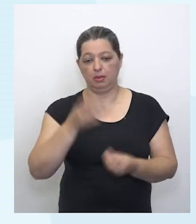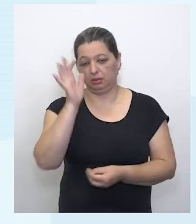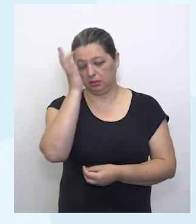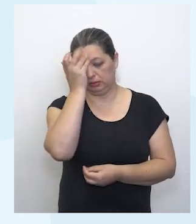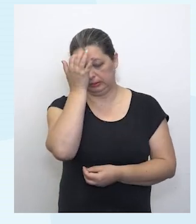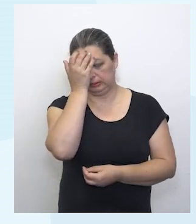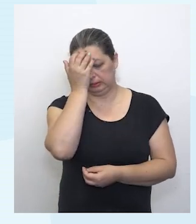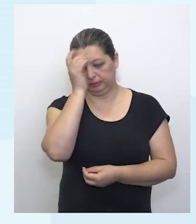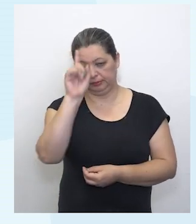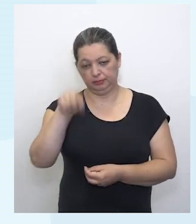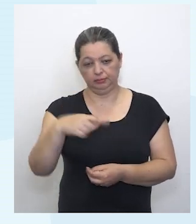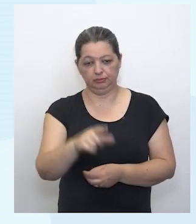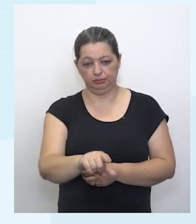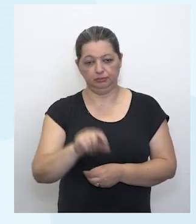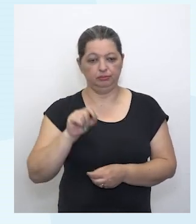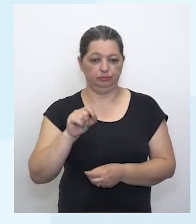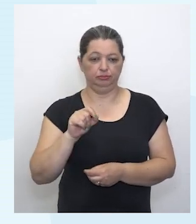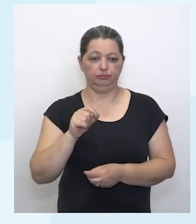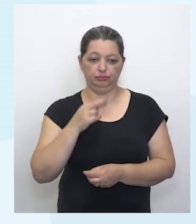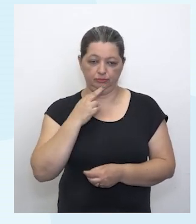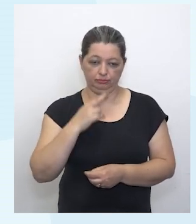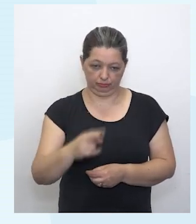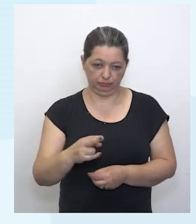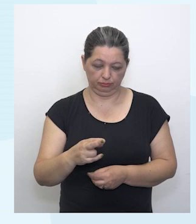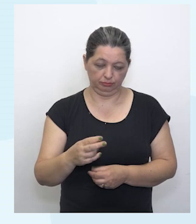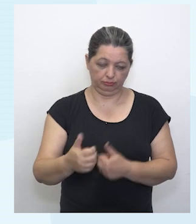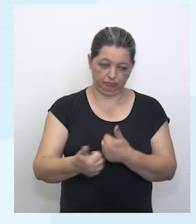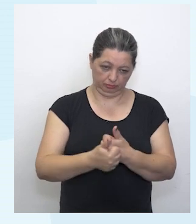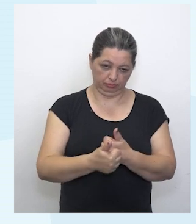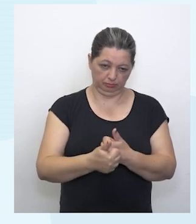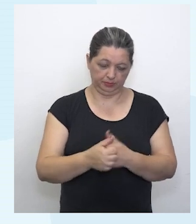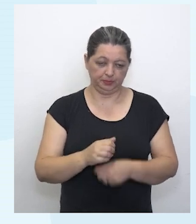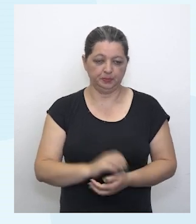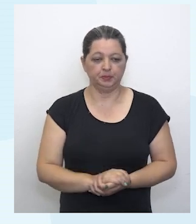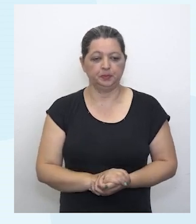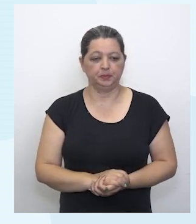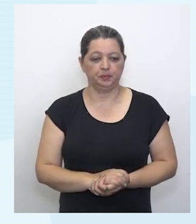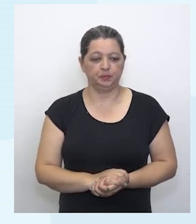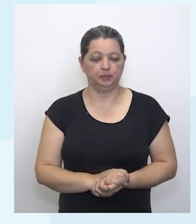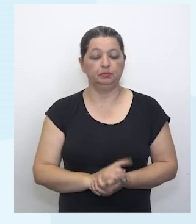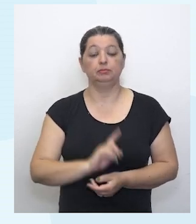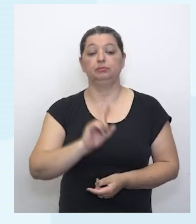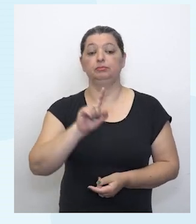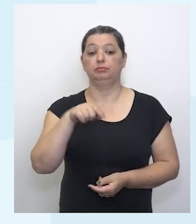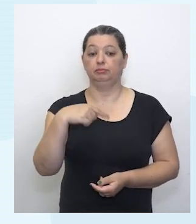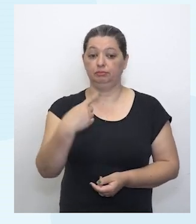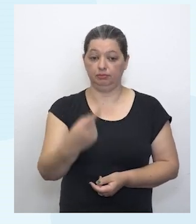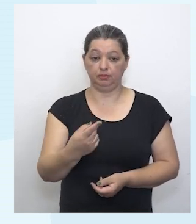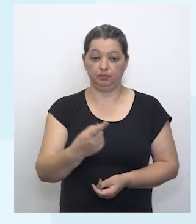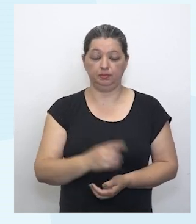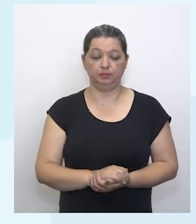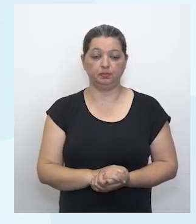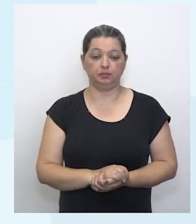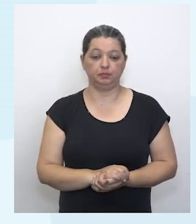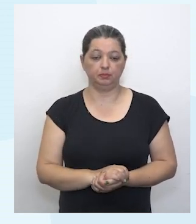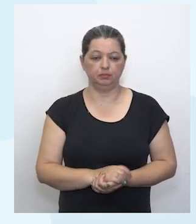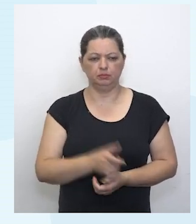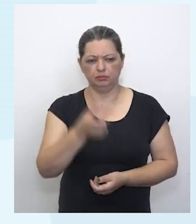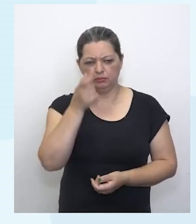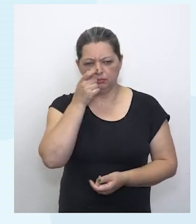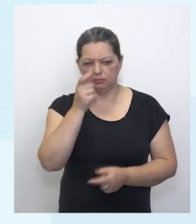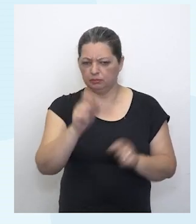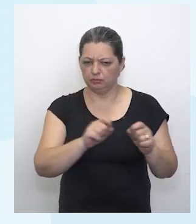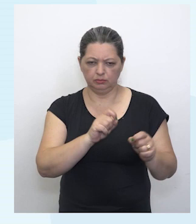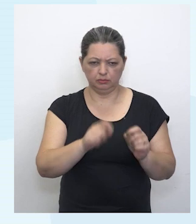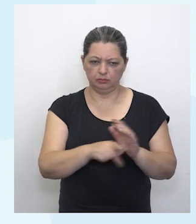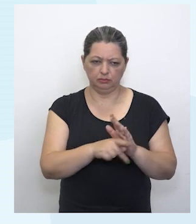e depois assinalarem a alternativa que mais se aproxima do resultado estimado. Depois disso, o interessante é socializar